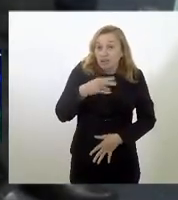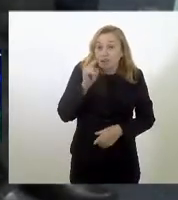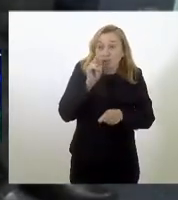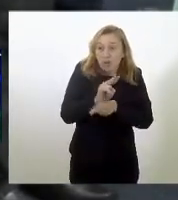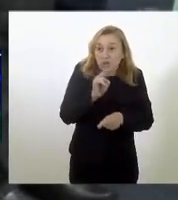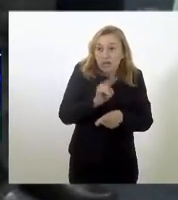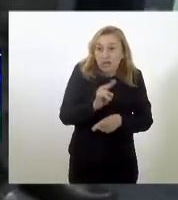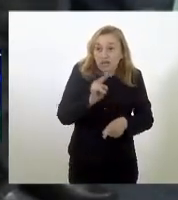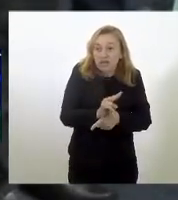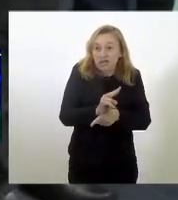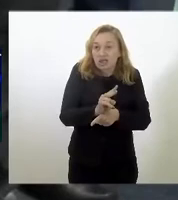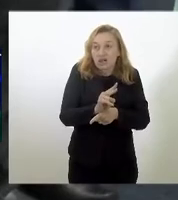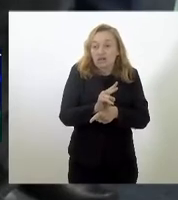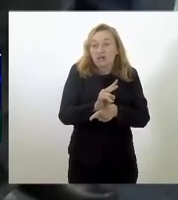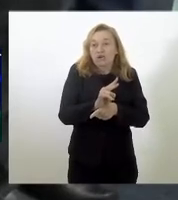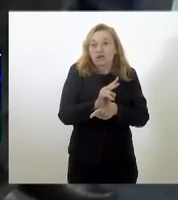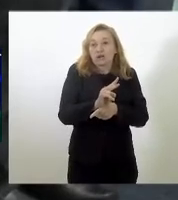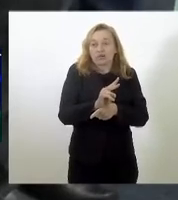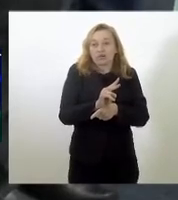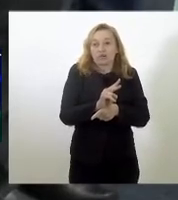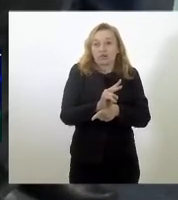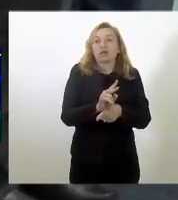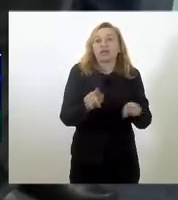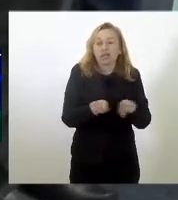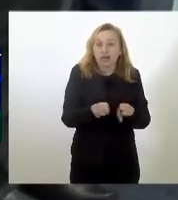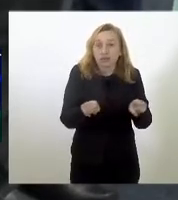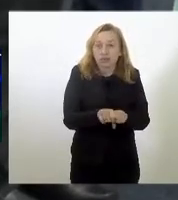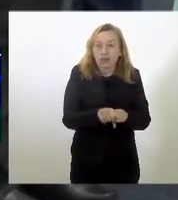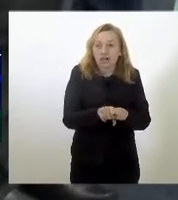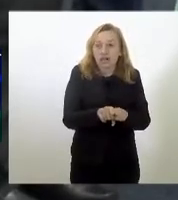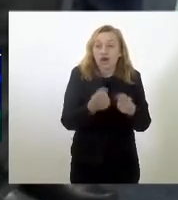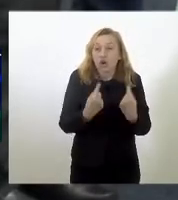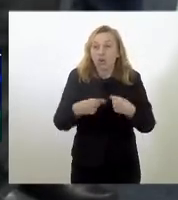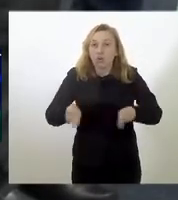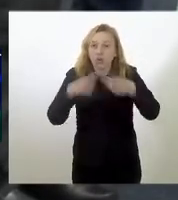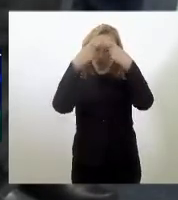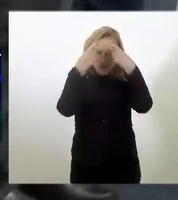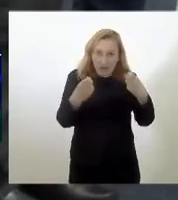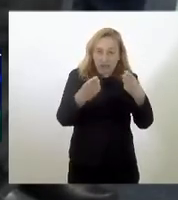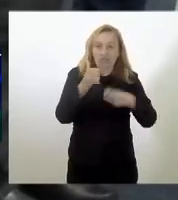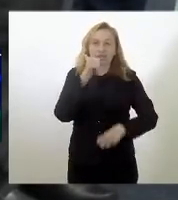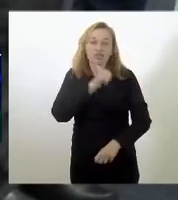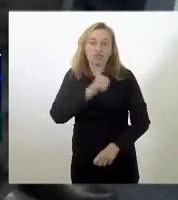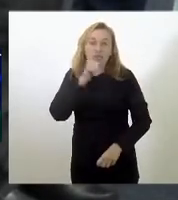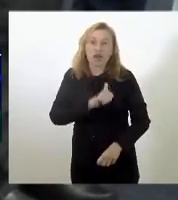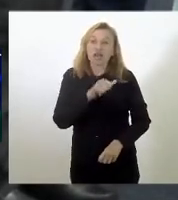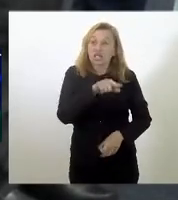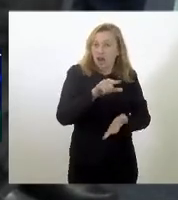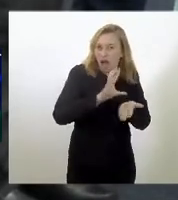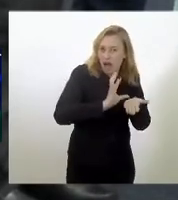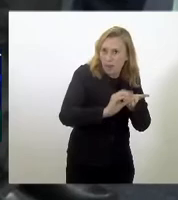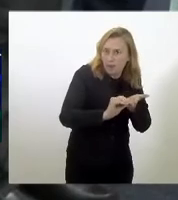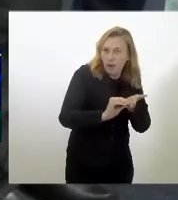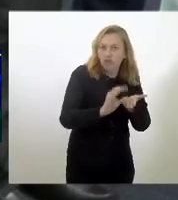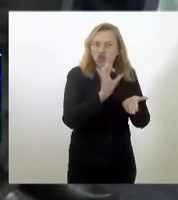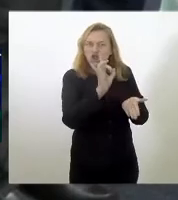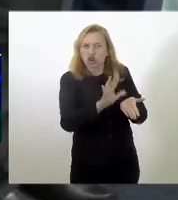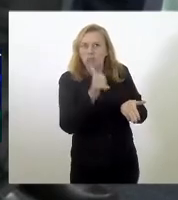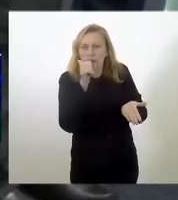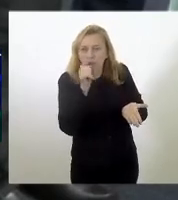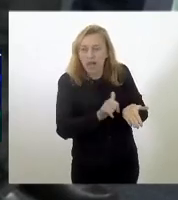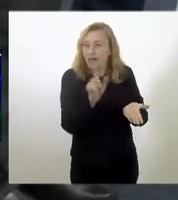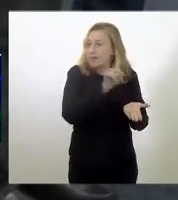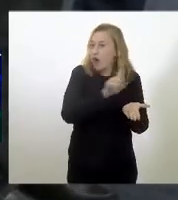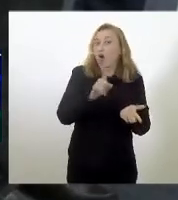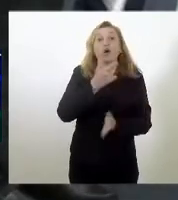e o combate à violência contra as mulheres. E essa é uma pauta que não é específica só das mulheres,